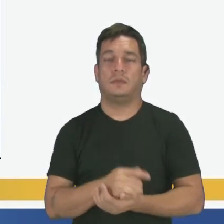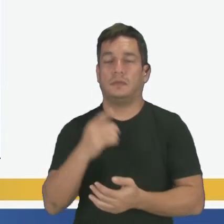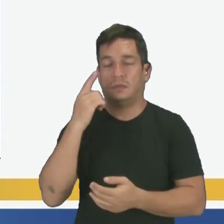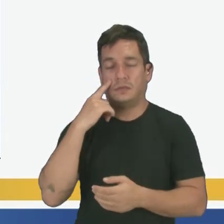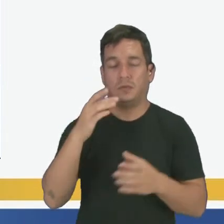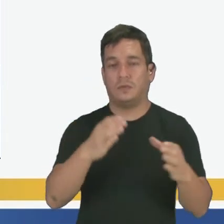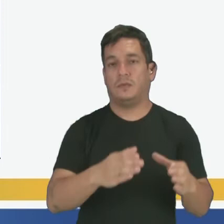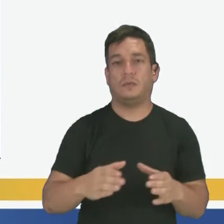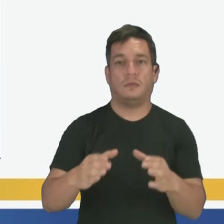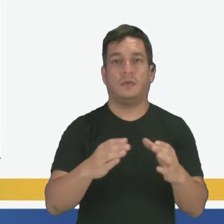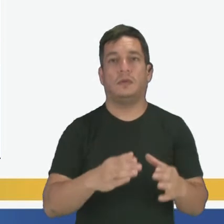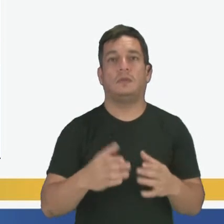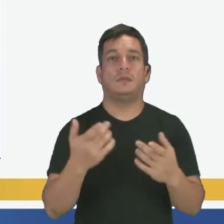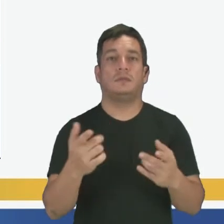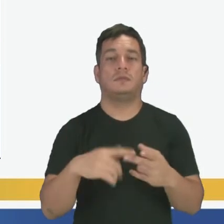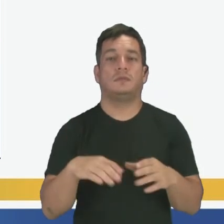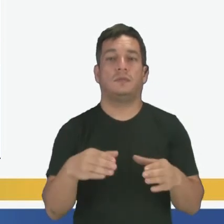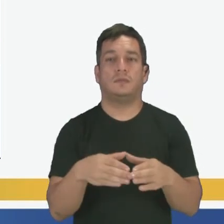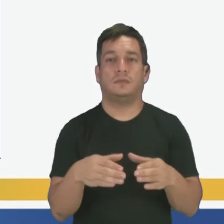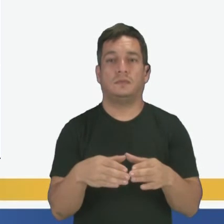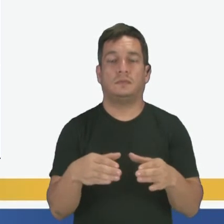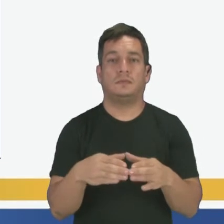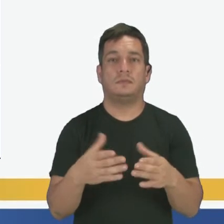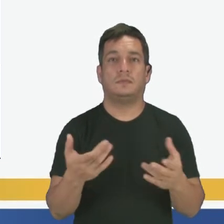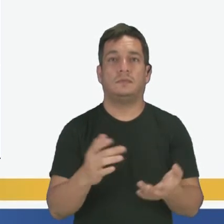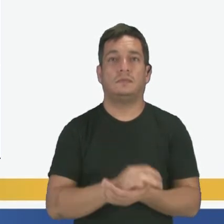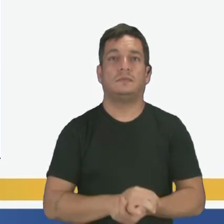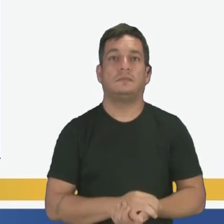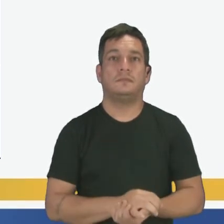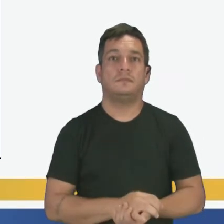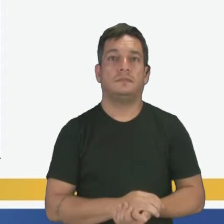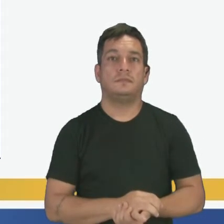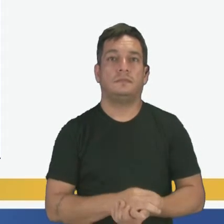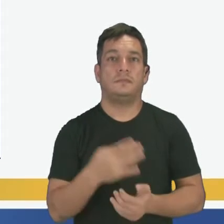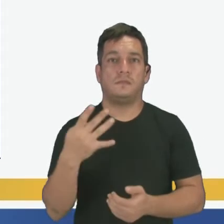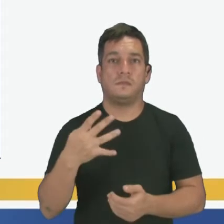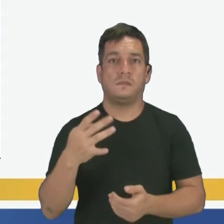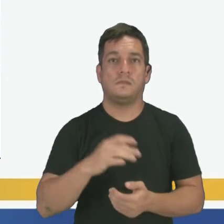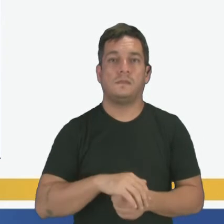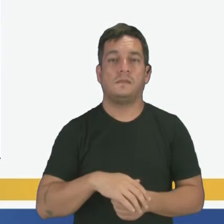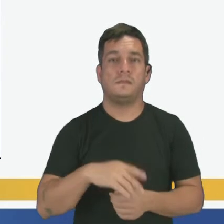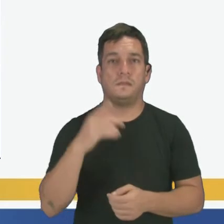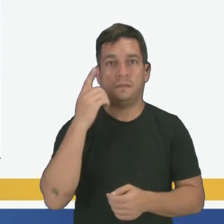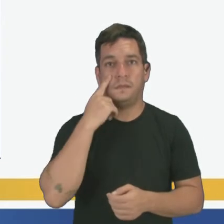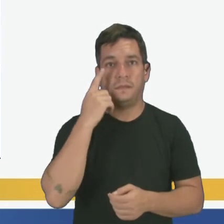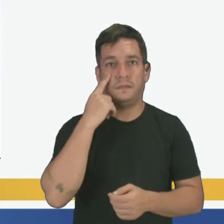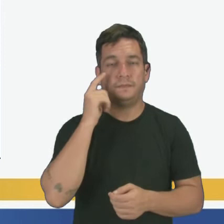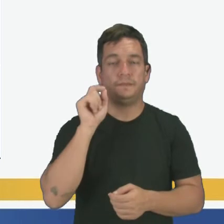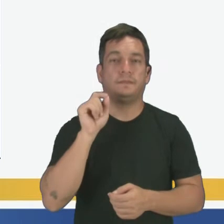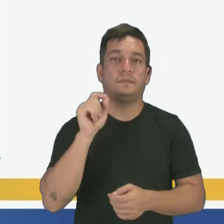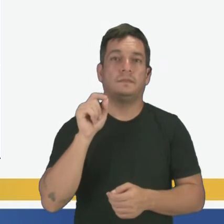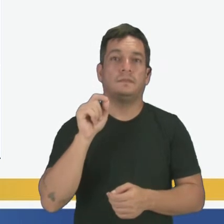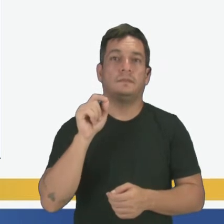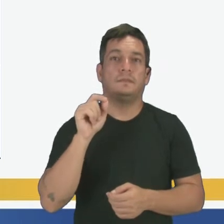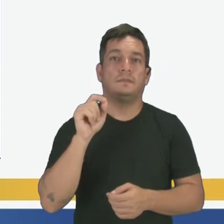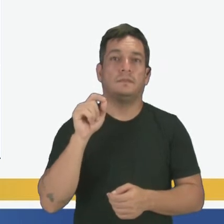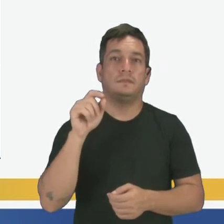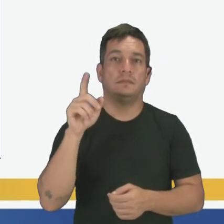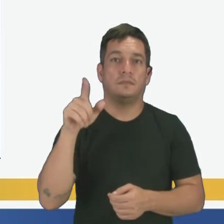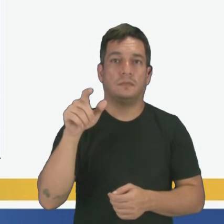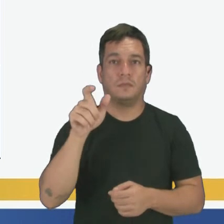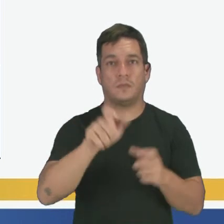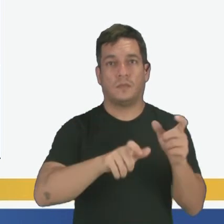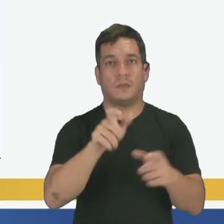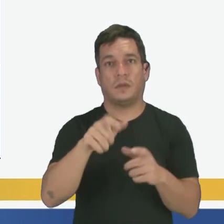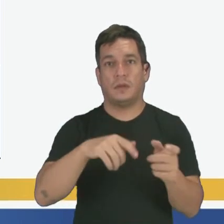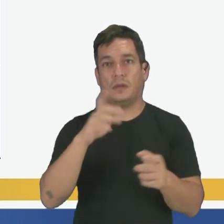num bairro, ou em uma comunidade, ou num centro acadêmico. 4, sujeito à elevação moral do indivíduo e